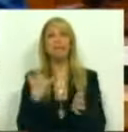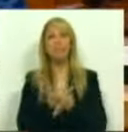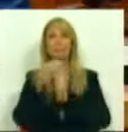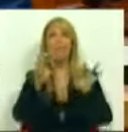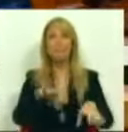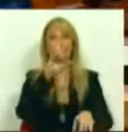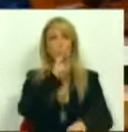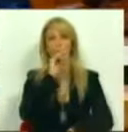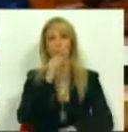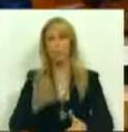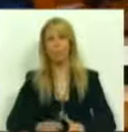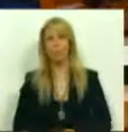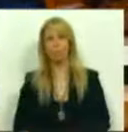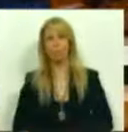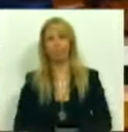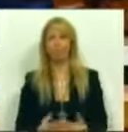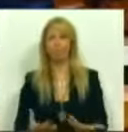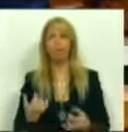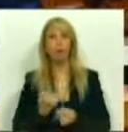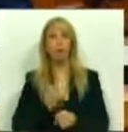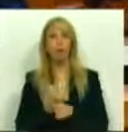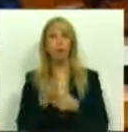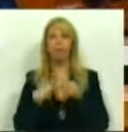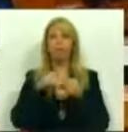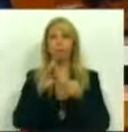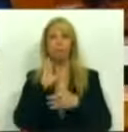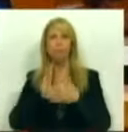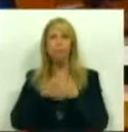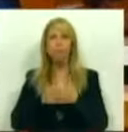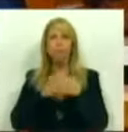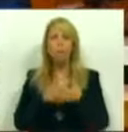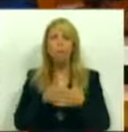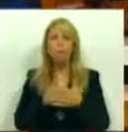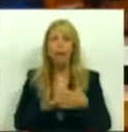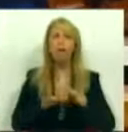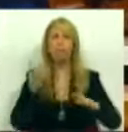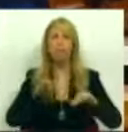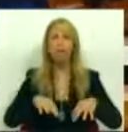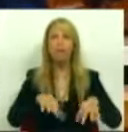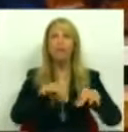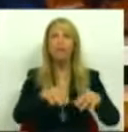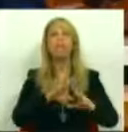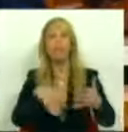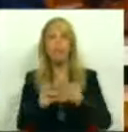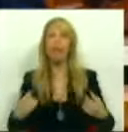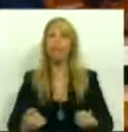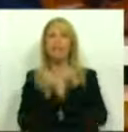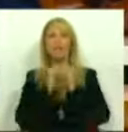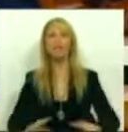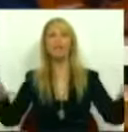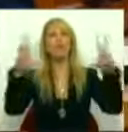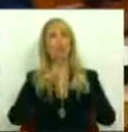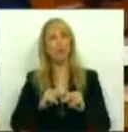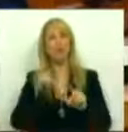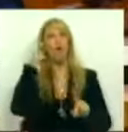inacabado. É um trabalho que acrescenta a cada obstáculo que é vencido sempre novos desafios e novos